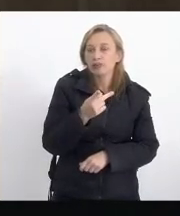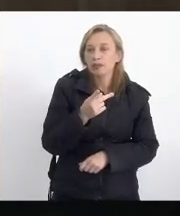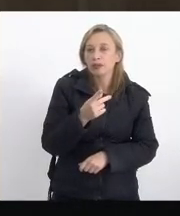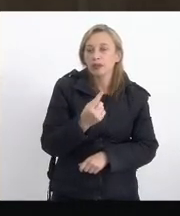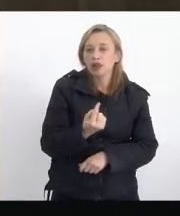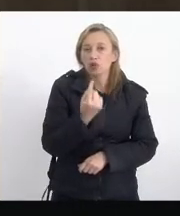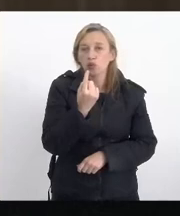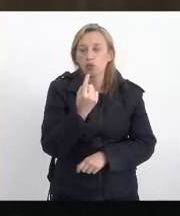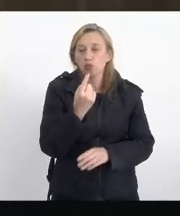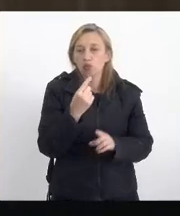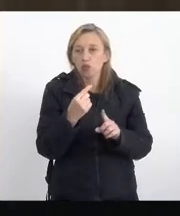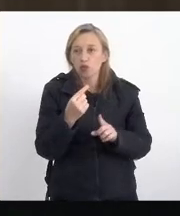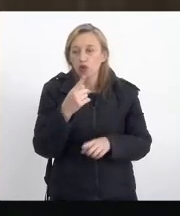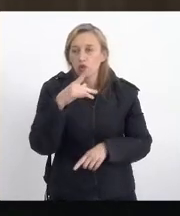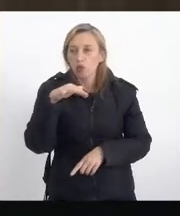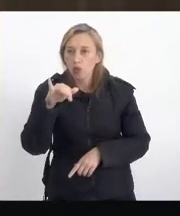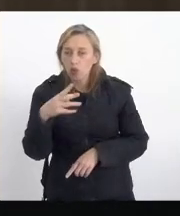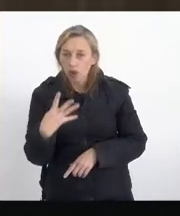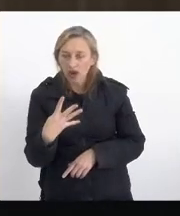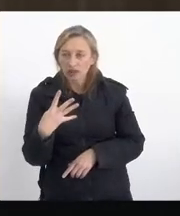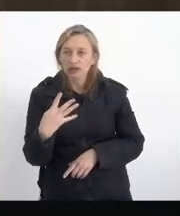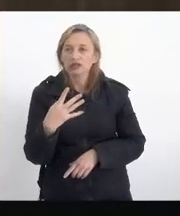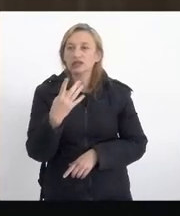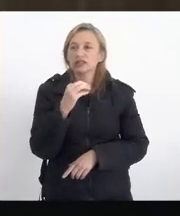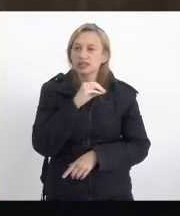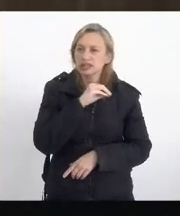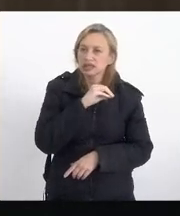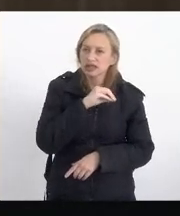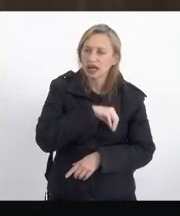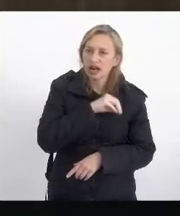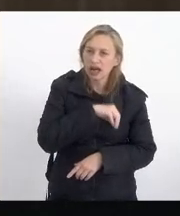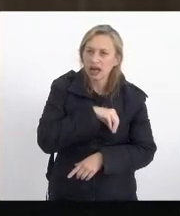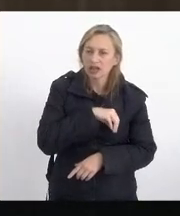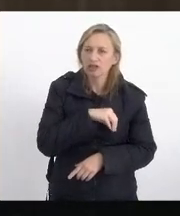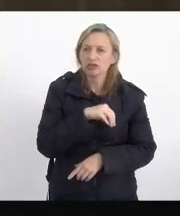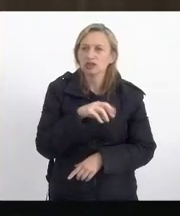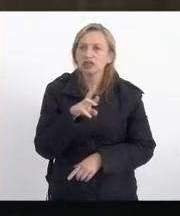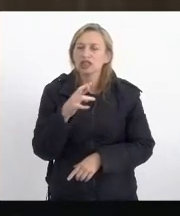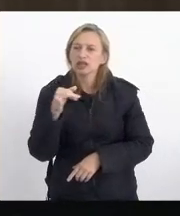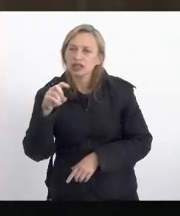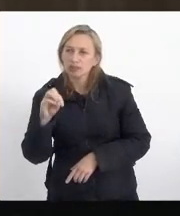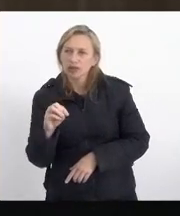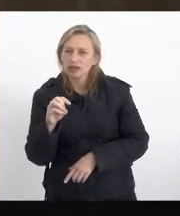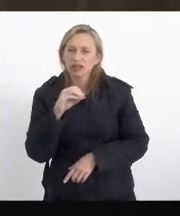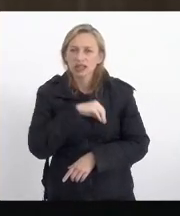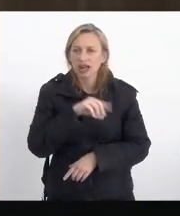um quarto de salário de rendimento, de